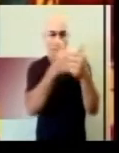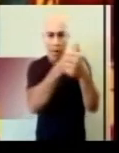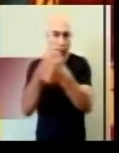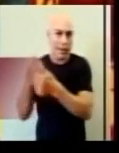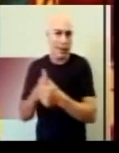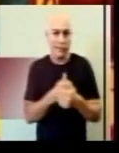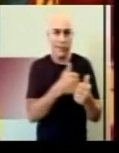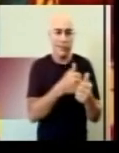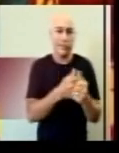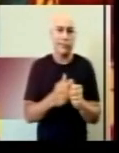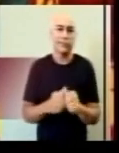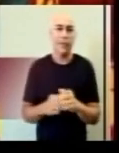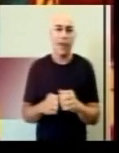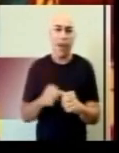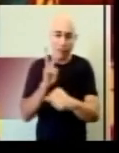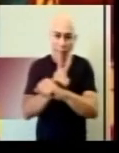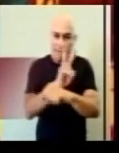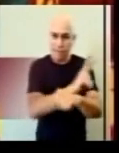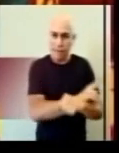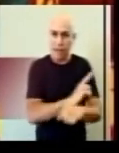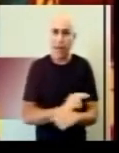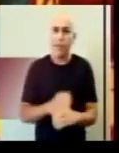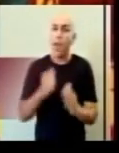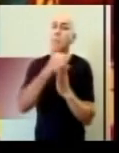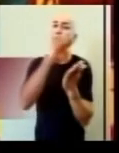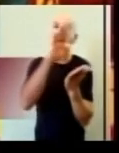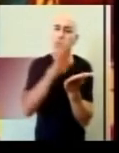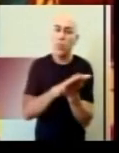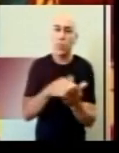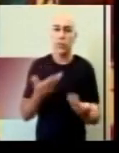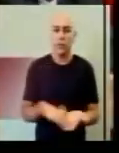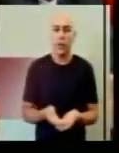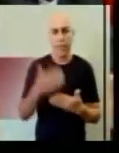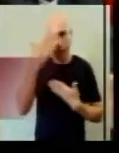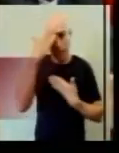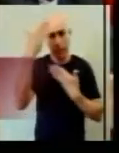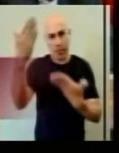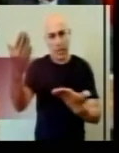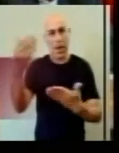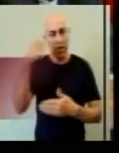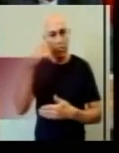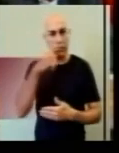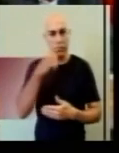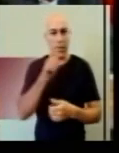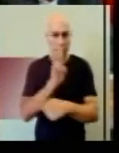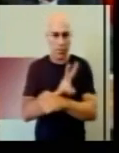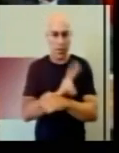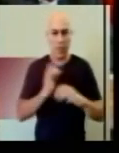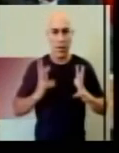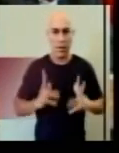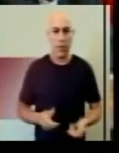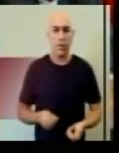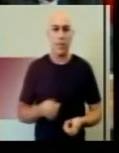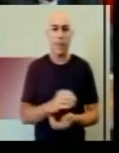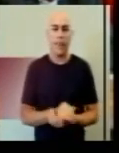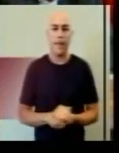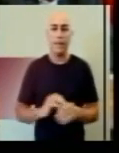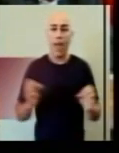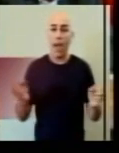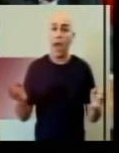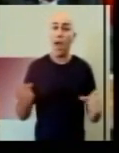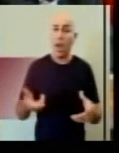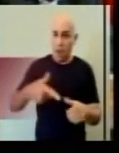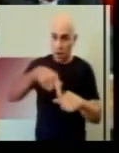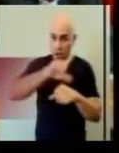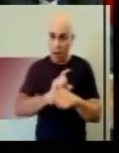estabelecimento será sim fiscalizado e será penalizado. Obrigado, Miriam, pelos esclarecimentos. Então, antes de encerrar, eu gostaria